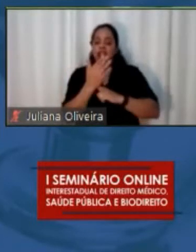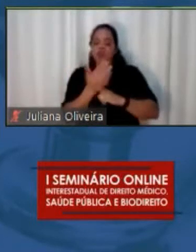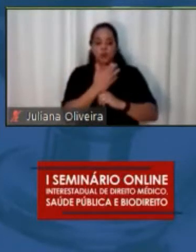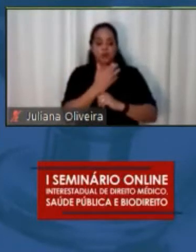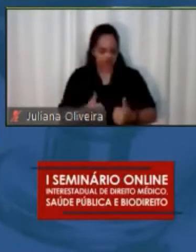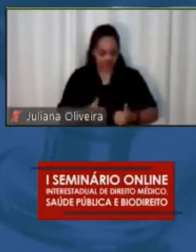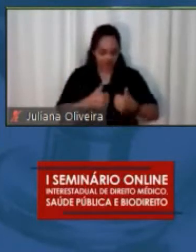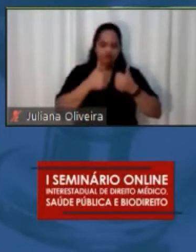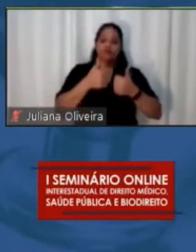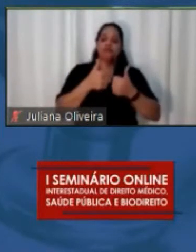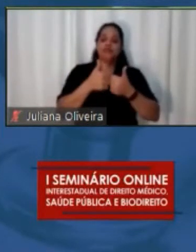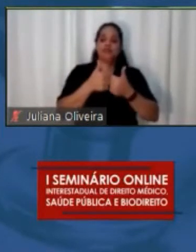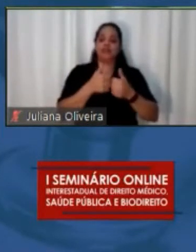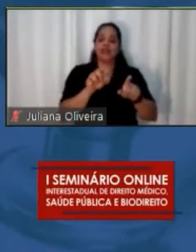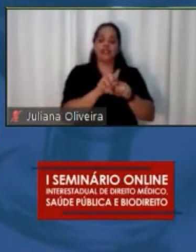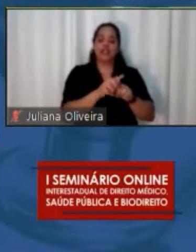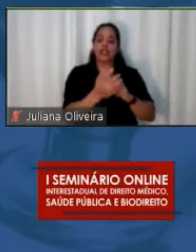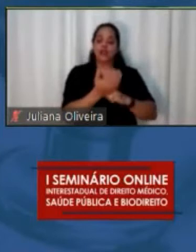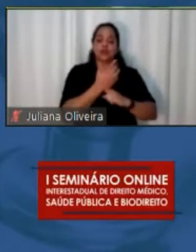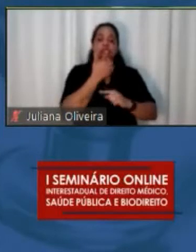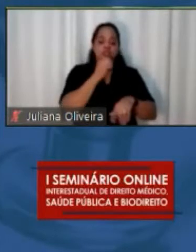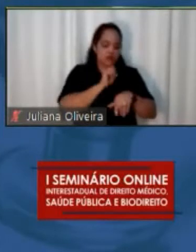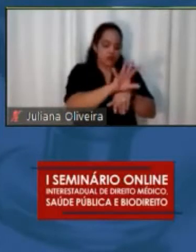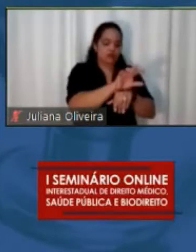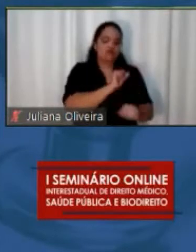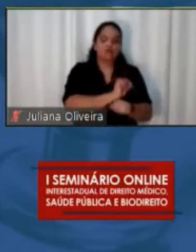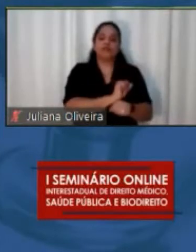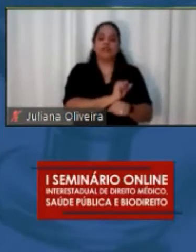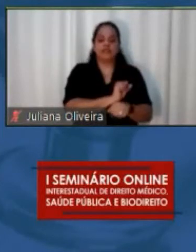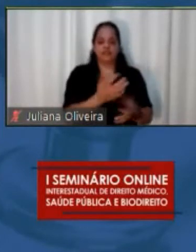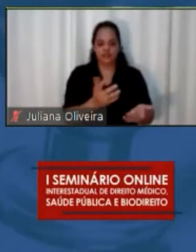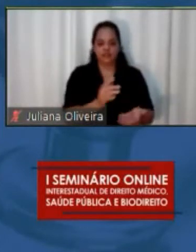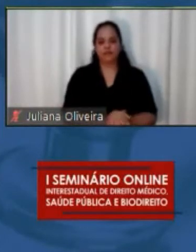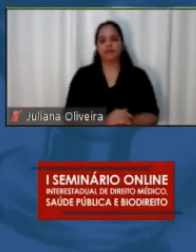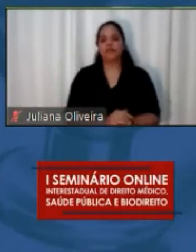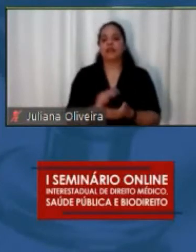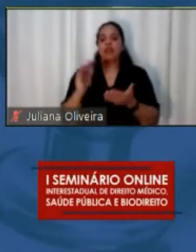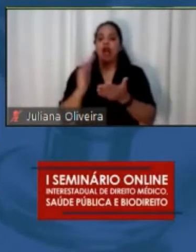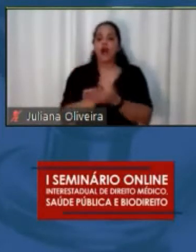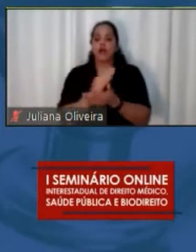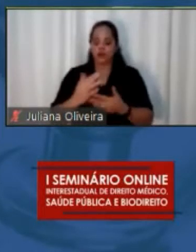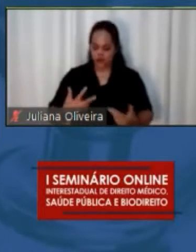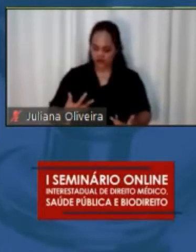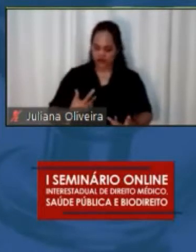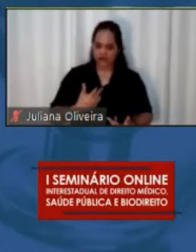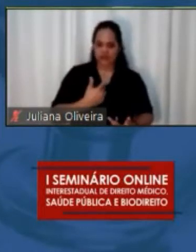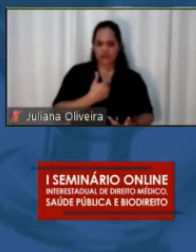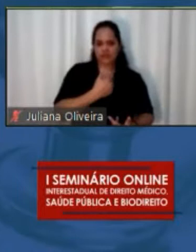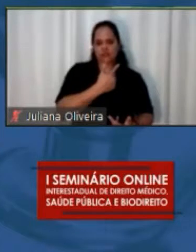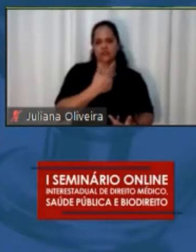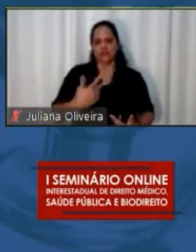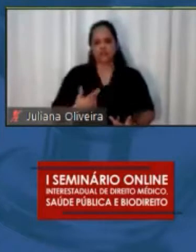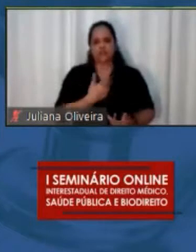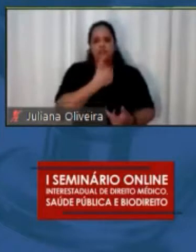pouquinho só sobre o ácido tranexâmico. Em cirurgias eletivas, em sangramento cirúrgico, o